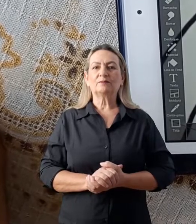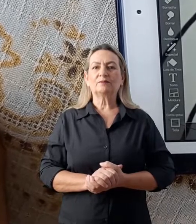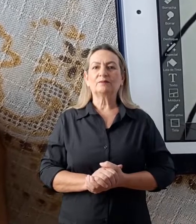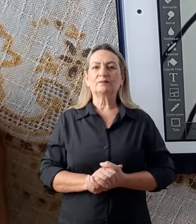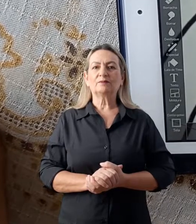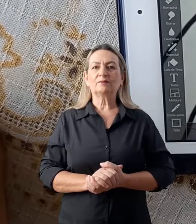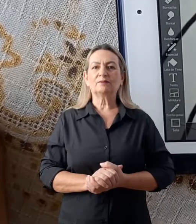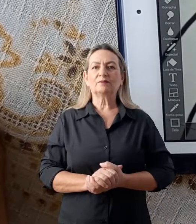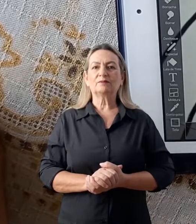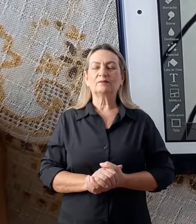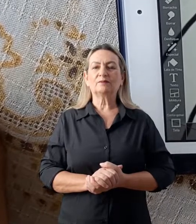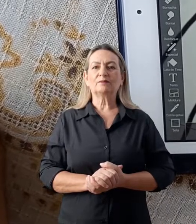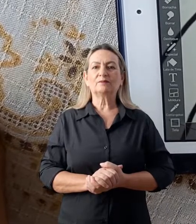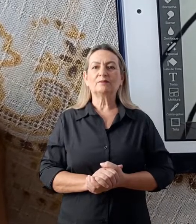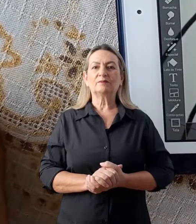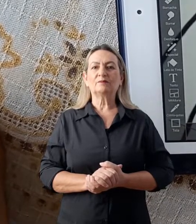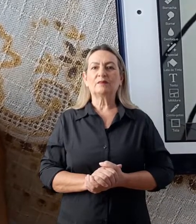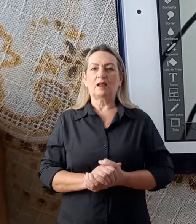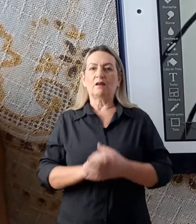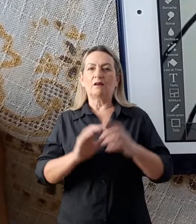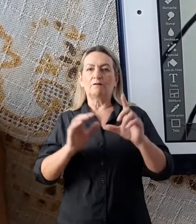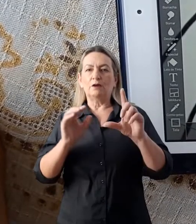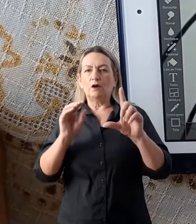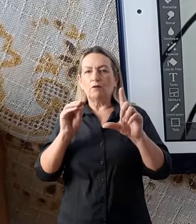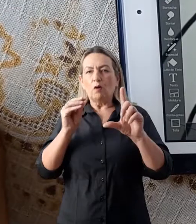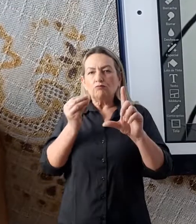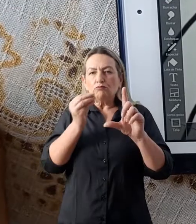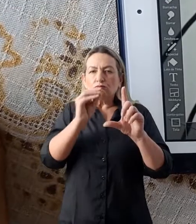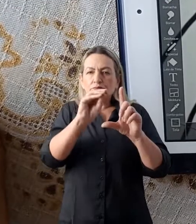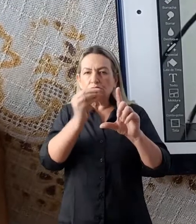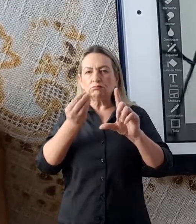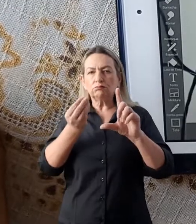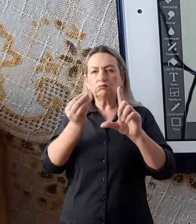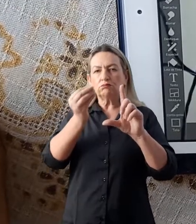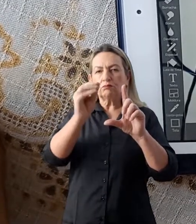Aqui eu faço uma outra intervenção.